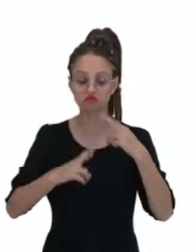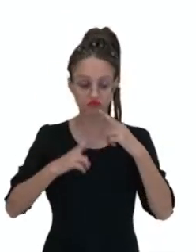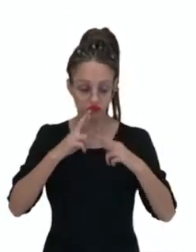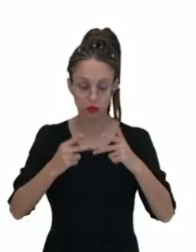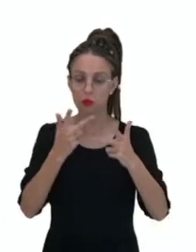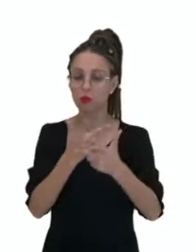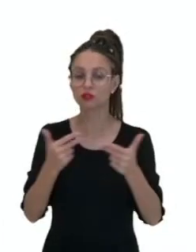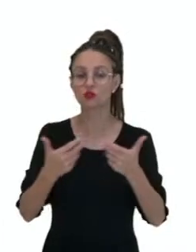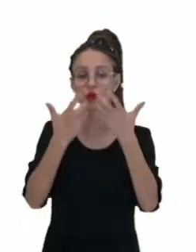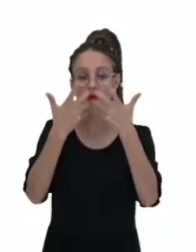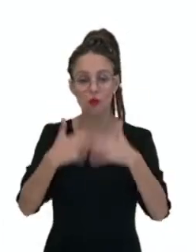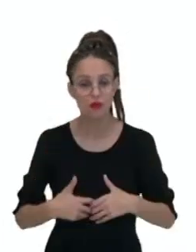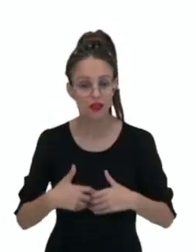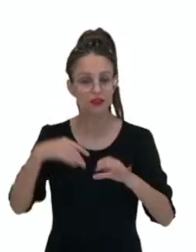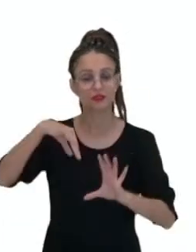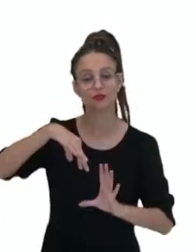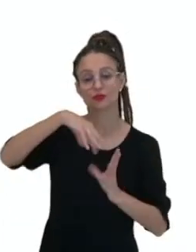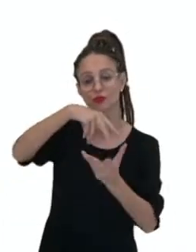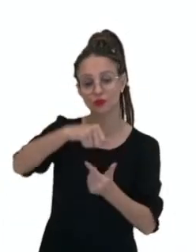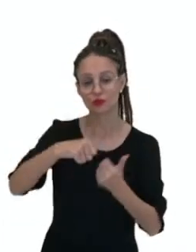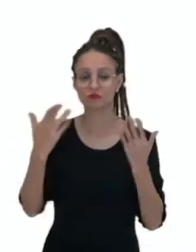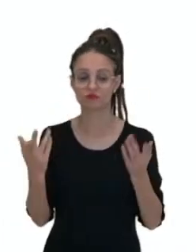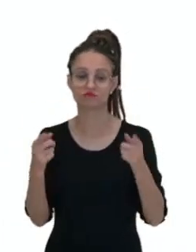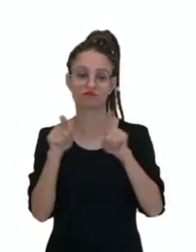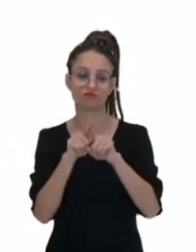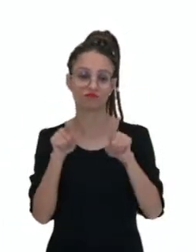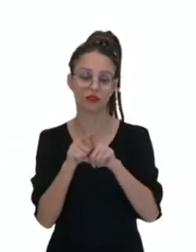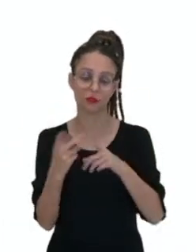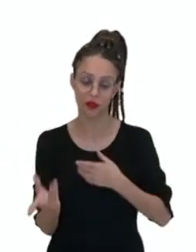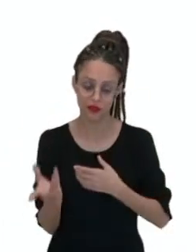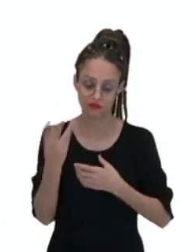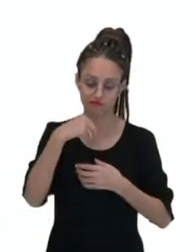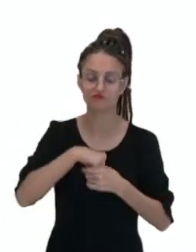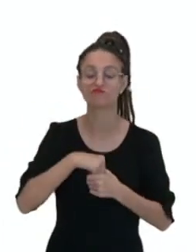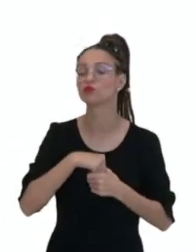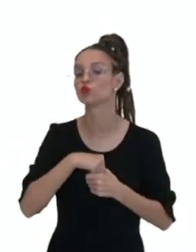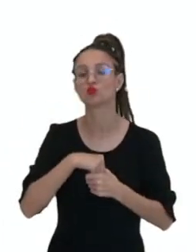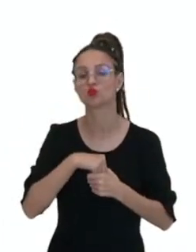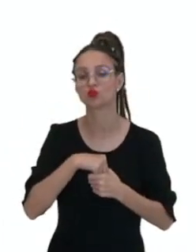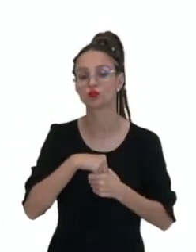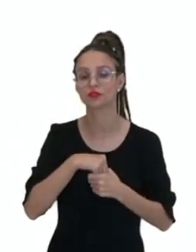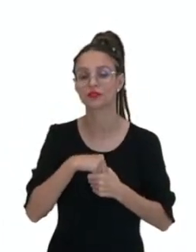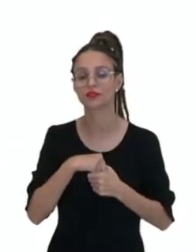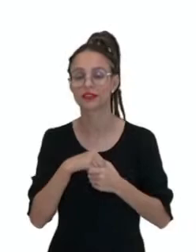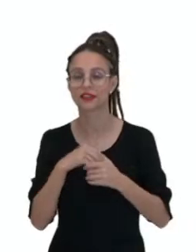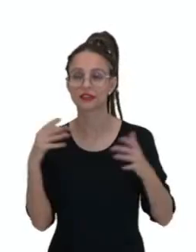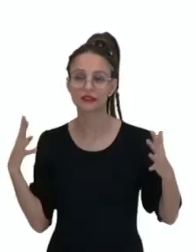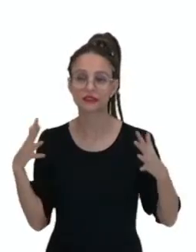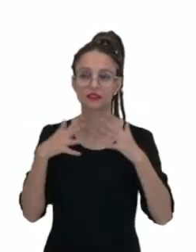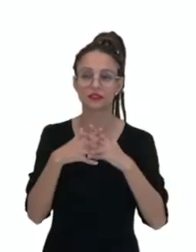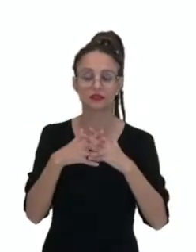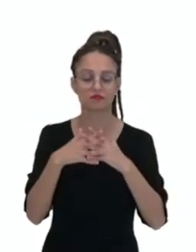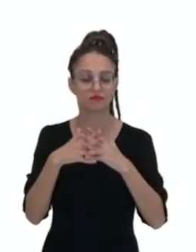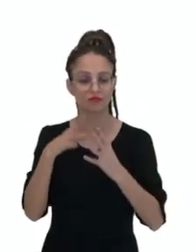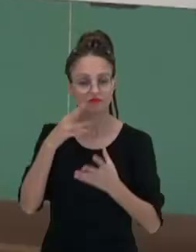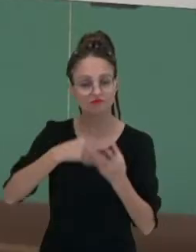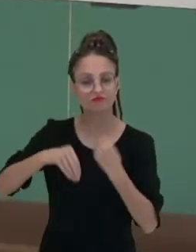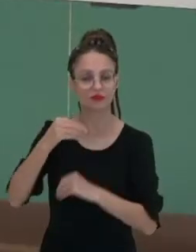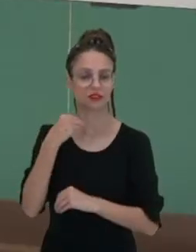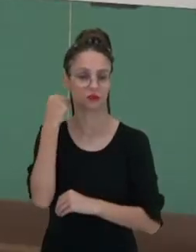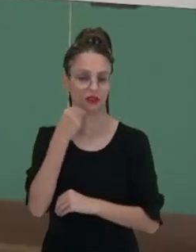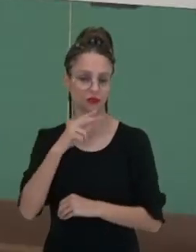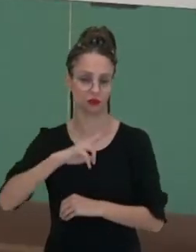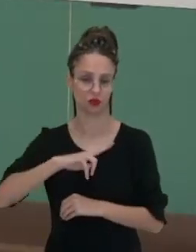questões mais complexas do mundo e as exteriorizamos numa espécie de trânsito, né? Uma experiência mística e particular.